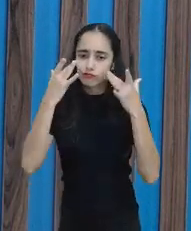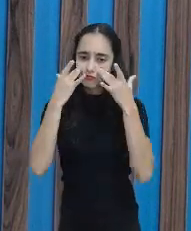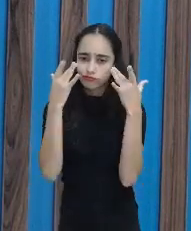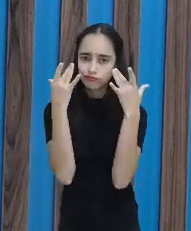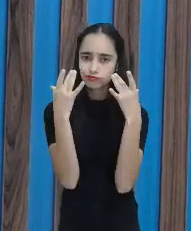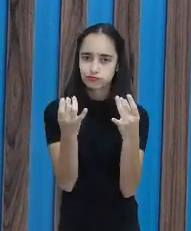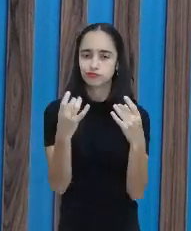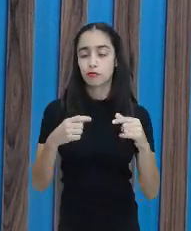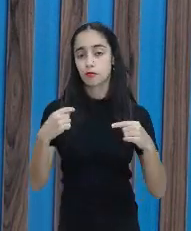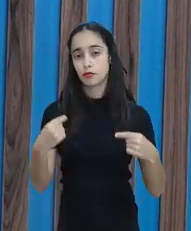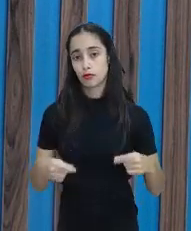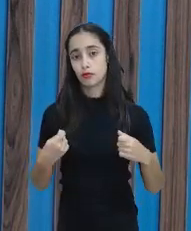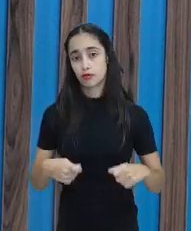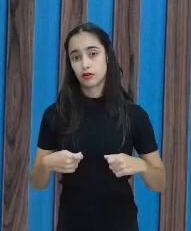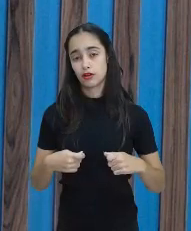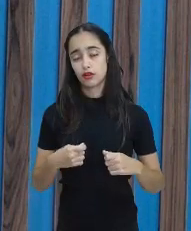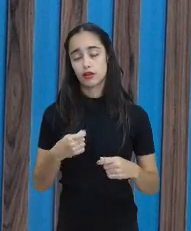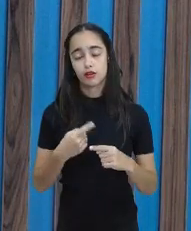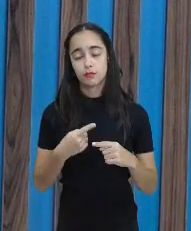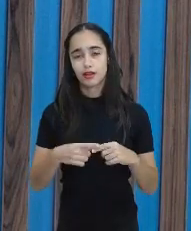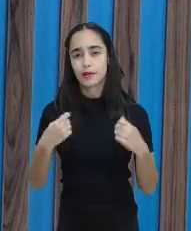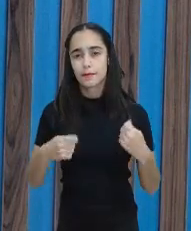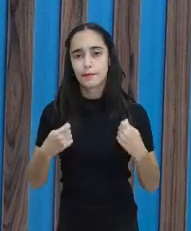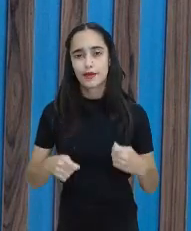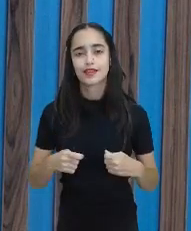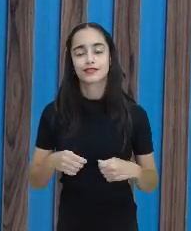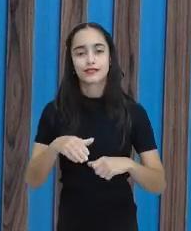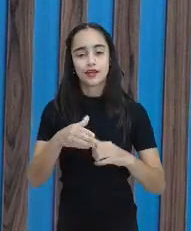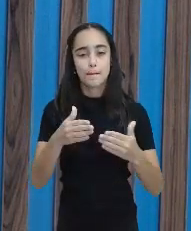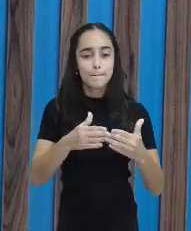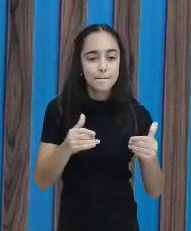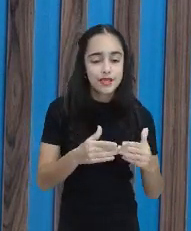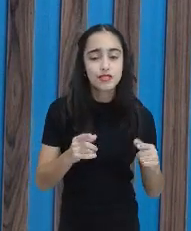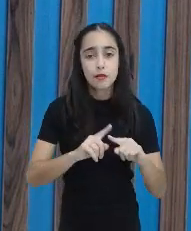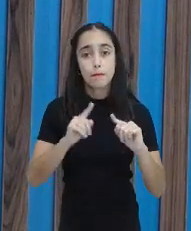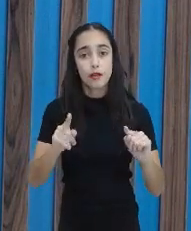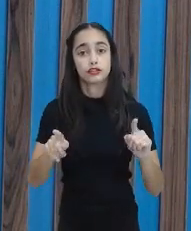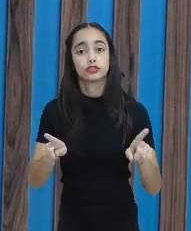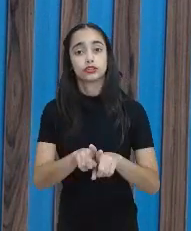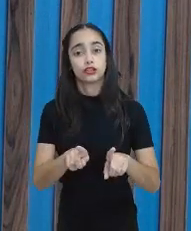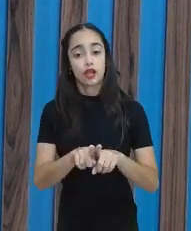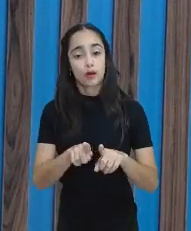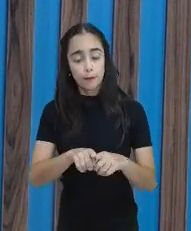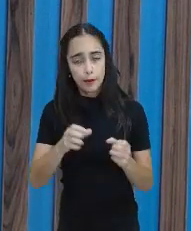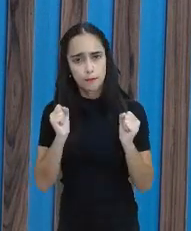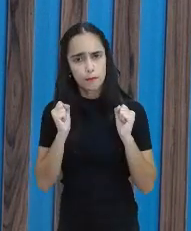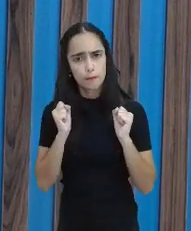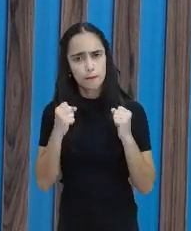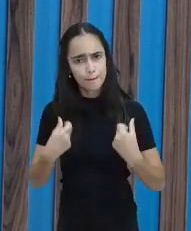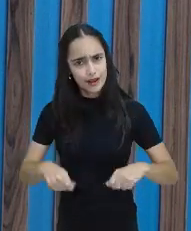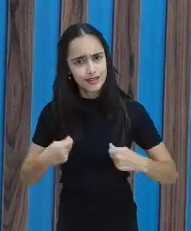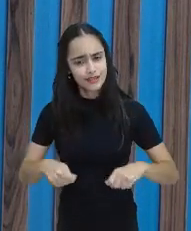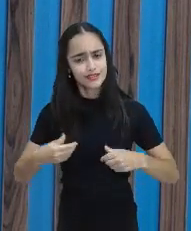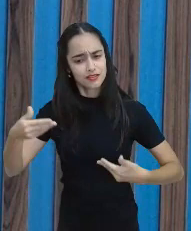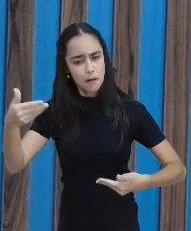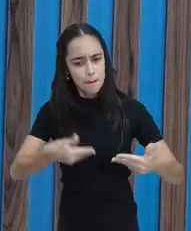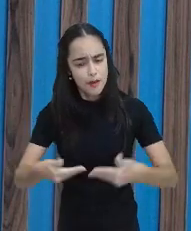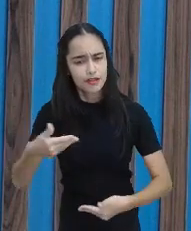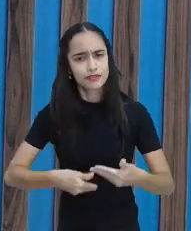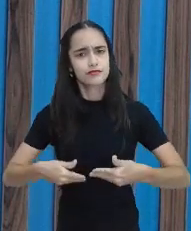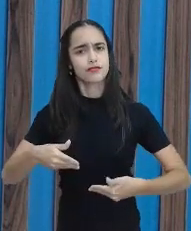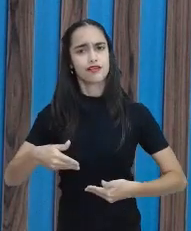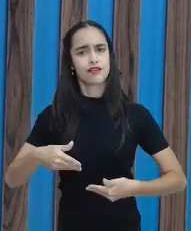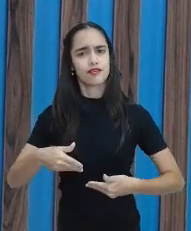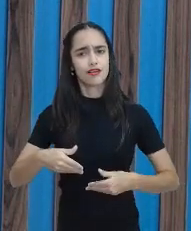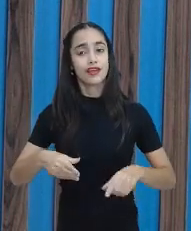precisa cobrar, né? A gente precisa participar, né? Ir lá cobrar as autoridades, mas a gente também tem que cumprir